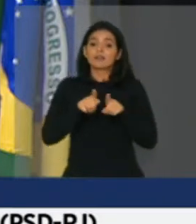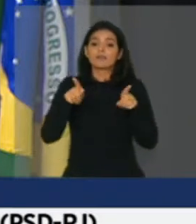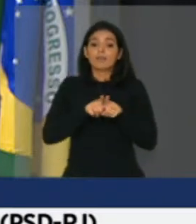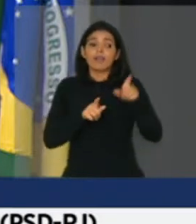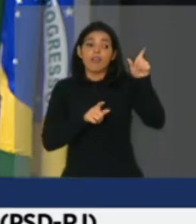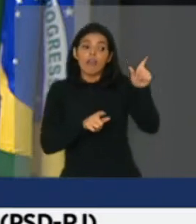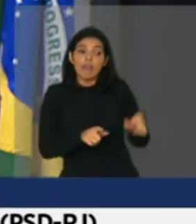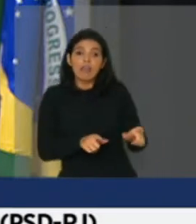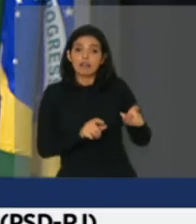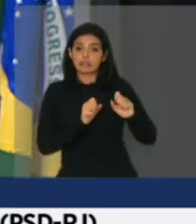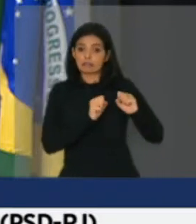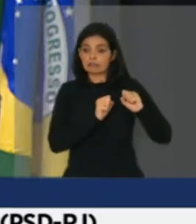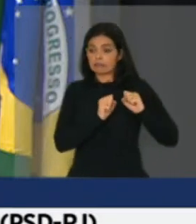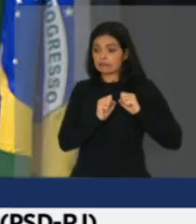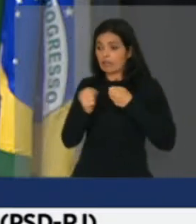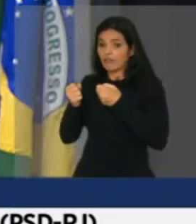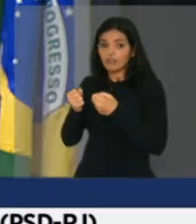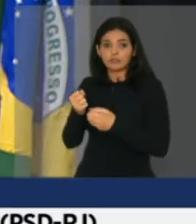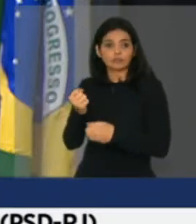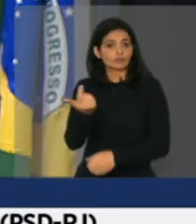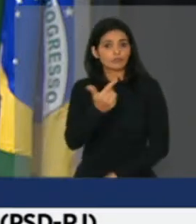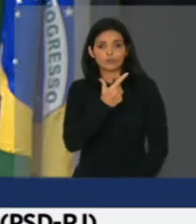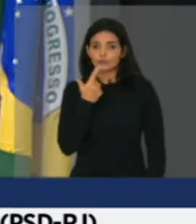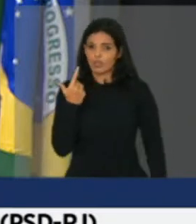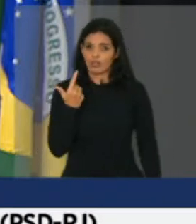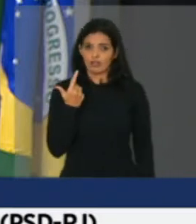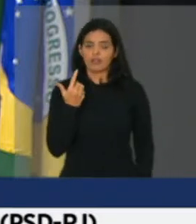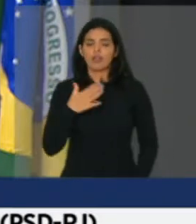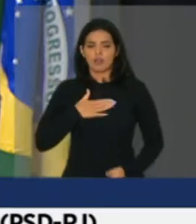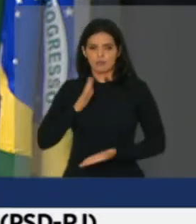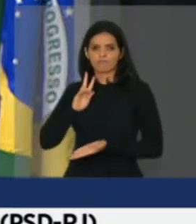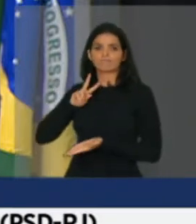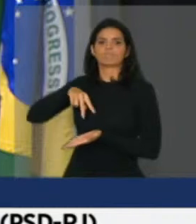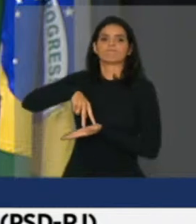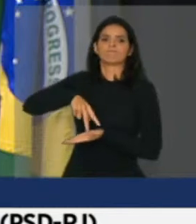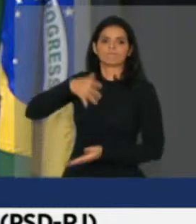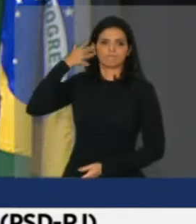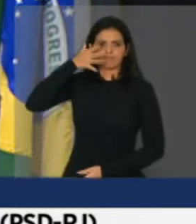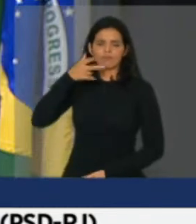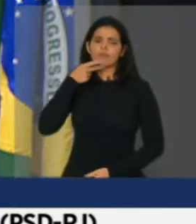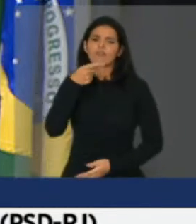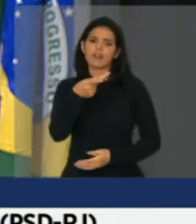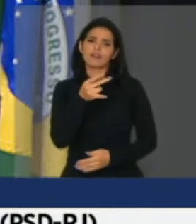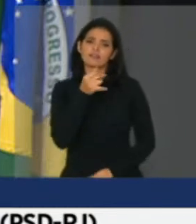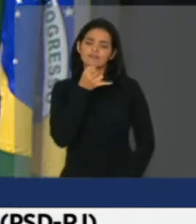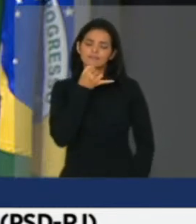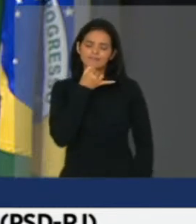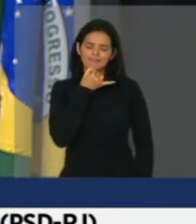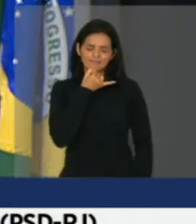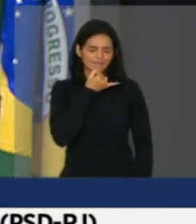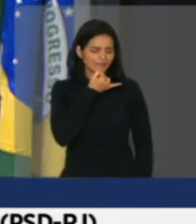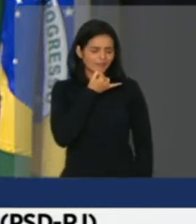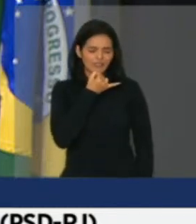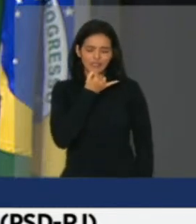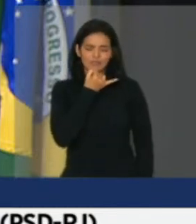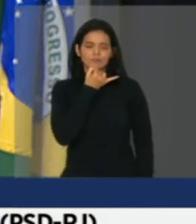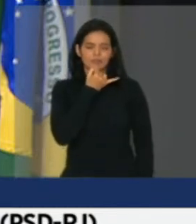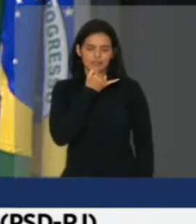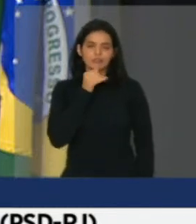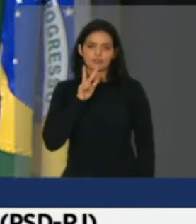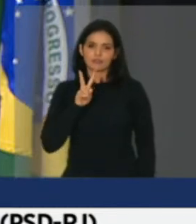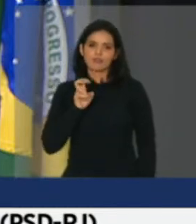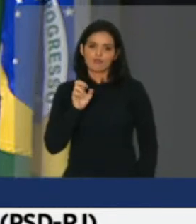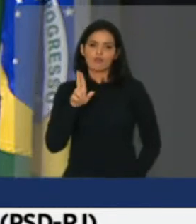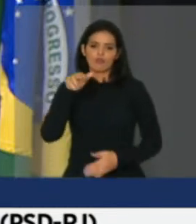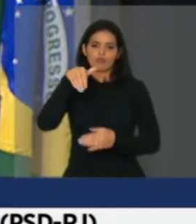se defender, eu subo a essa tribuna para dizer que, infelizmente, eu votarei em